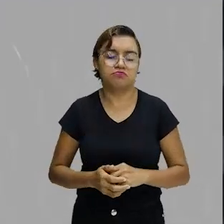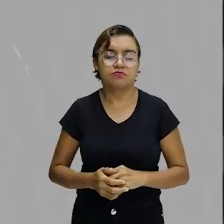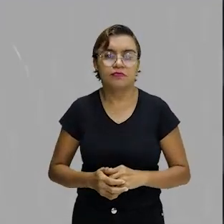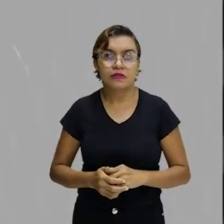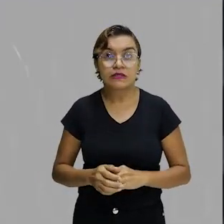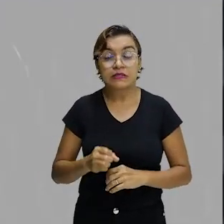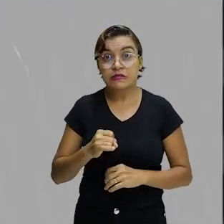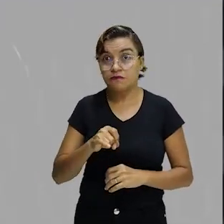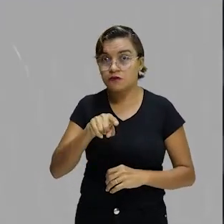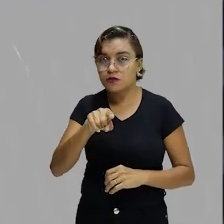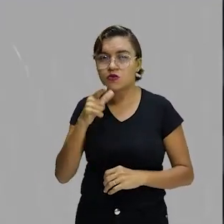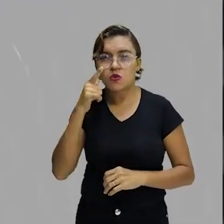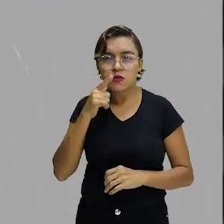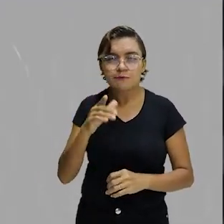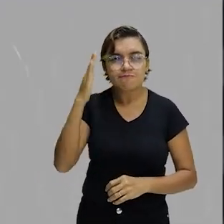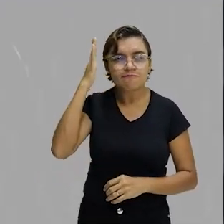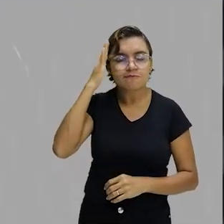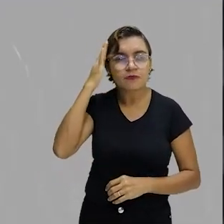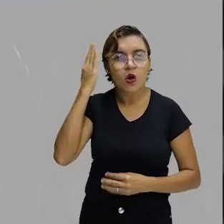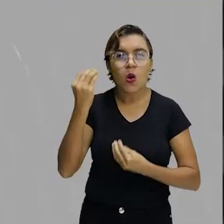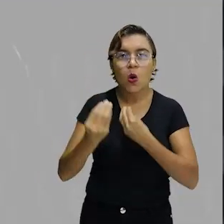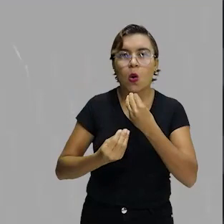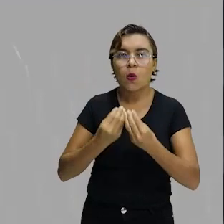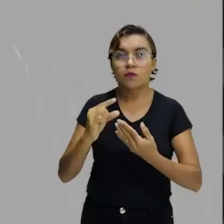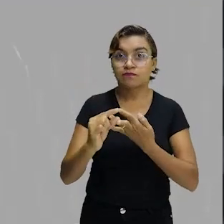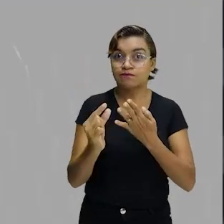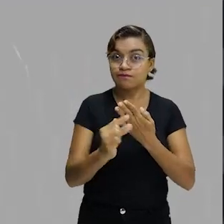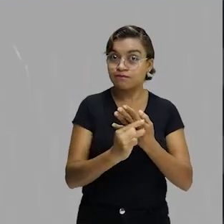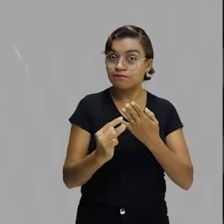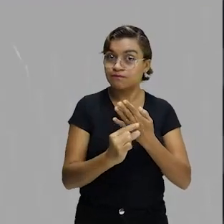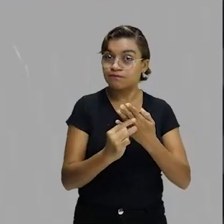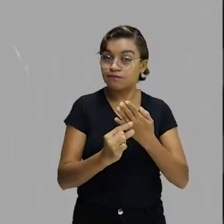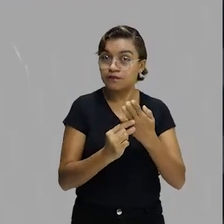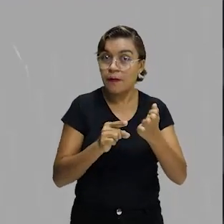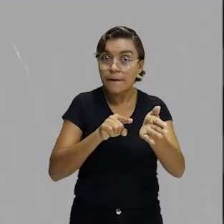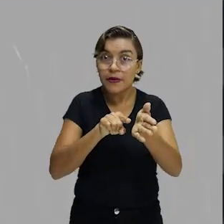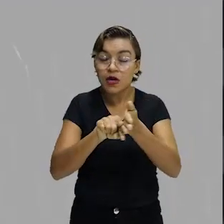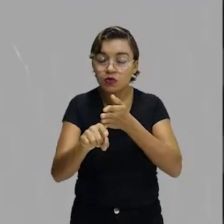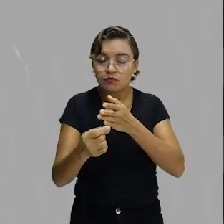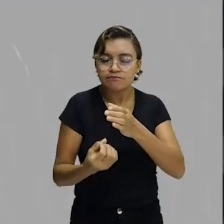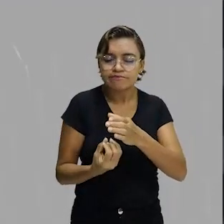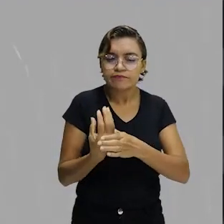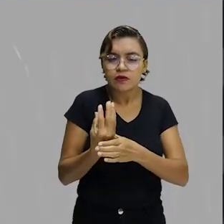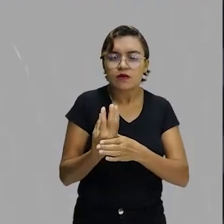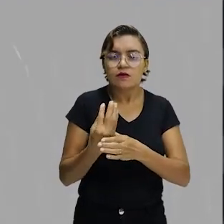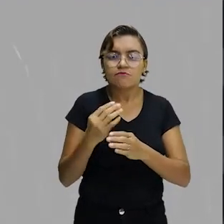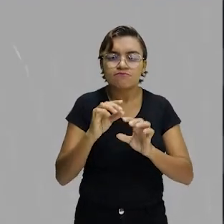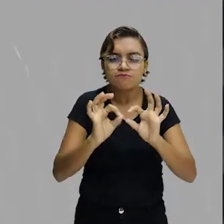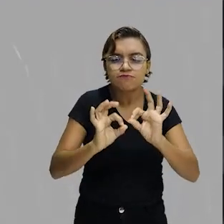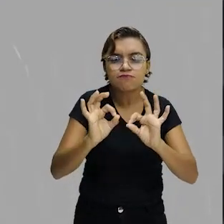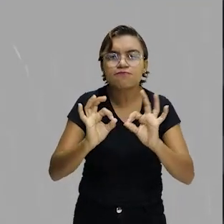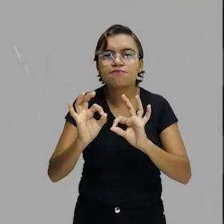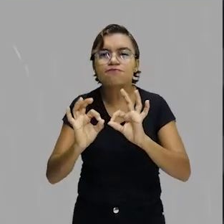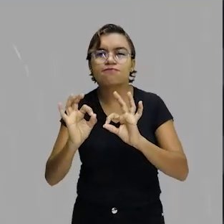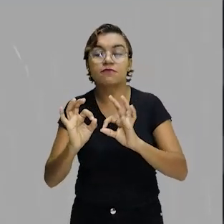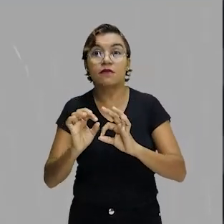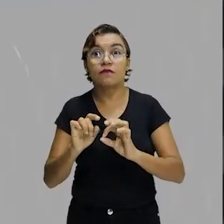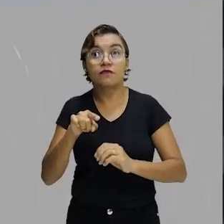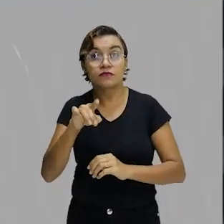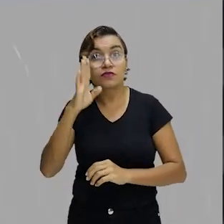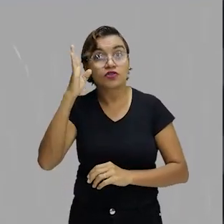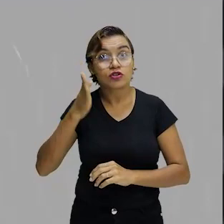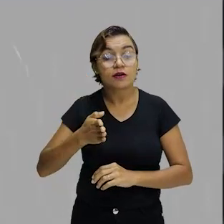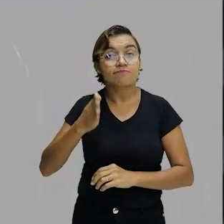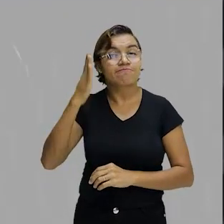Se vocês conseguirem entender como o autor da questão ele construiu, a arquitetura que ele usou, você já